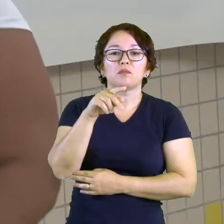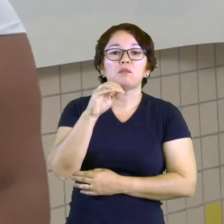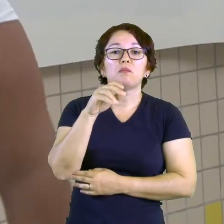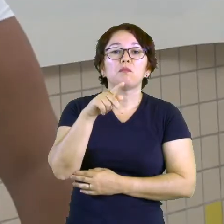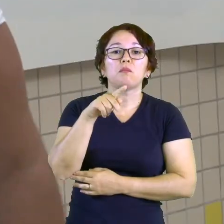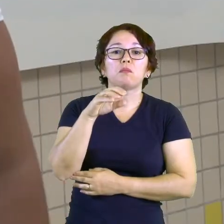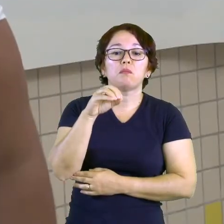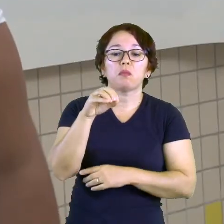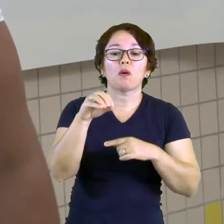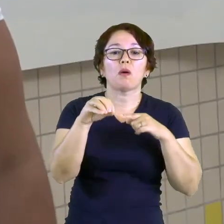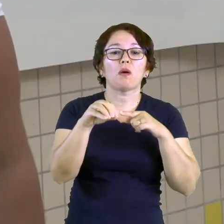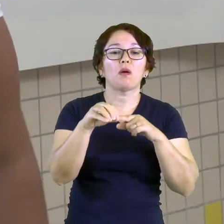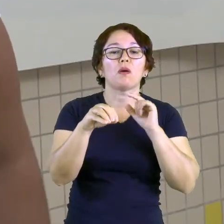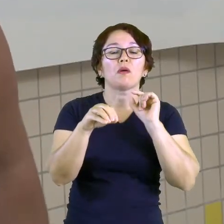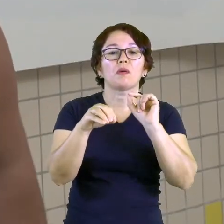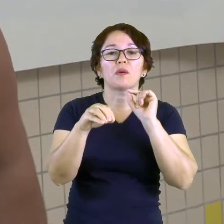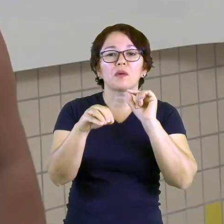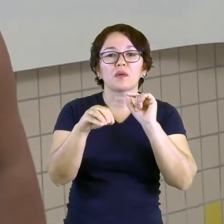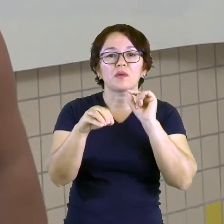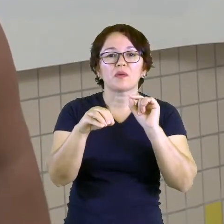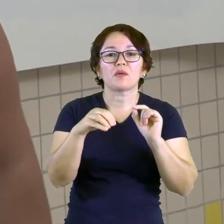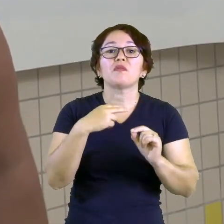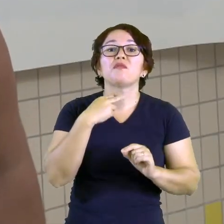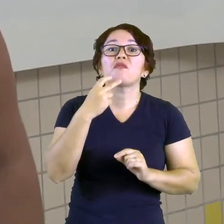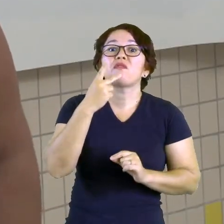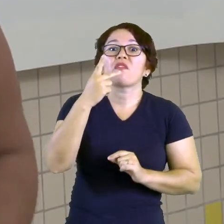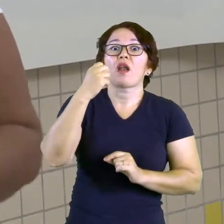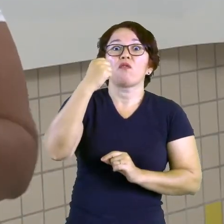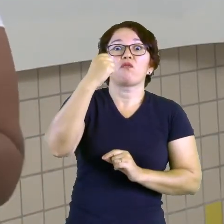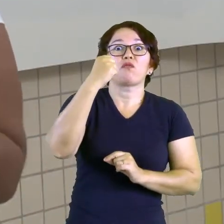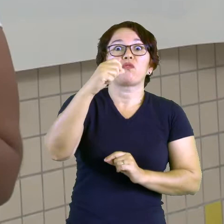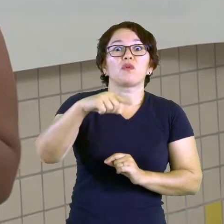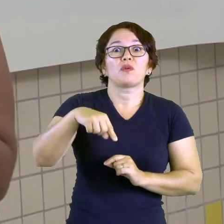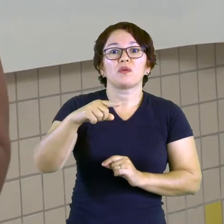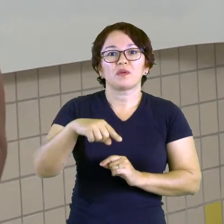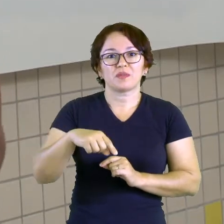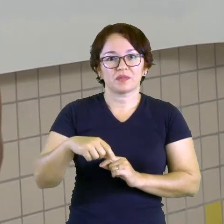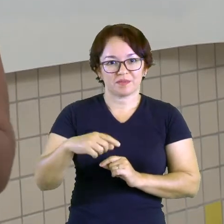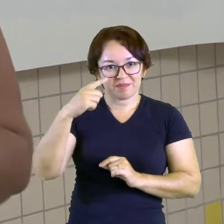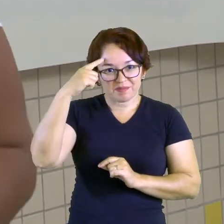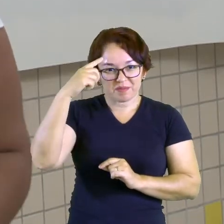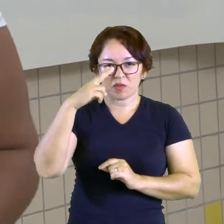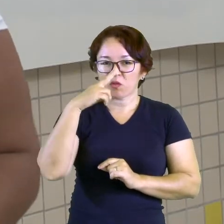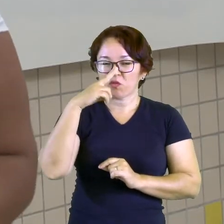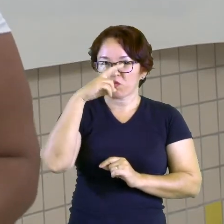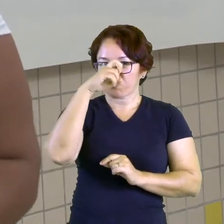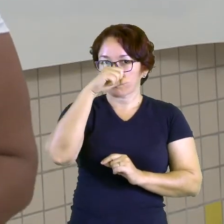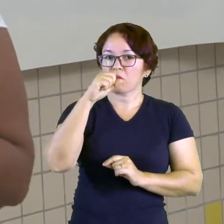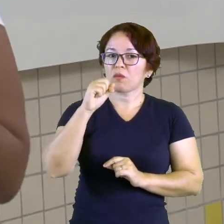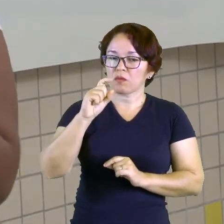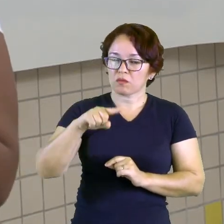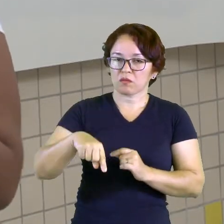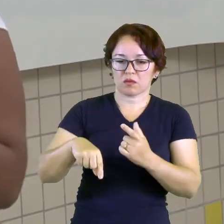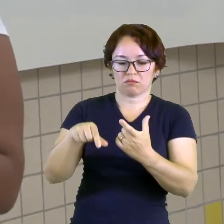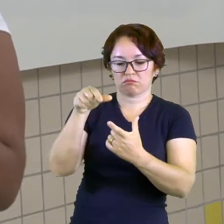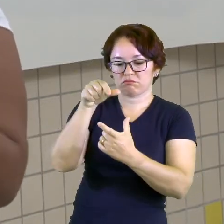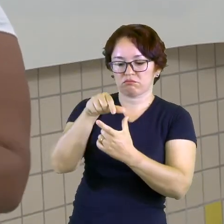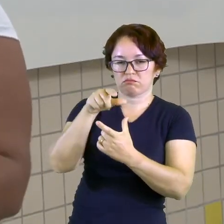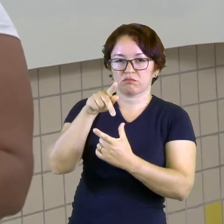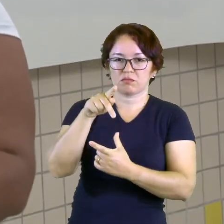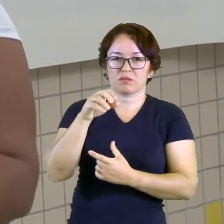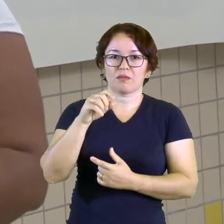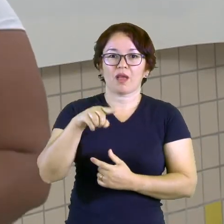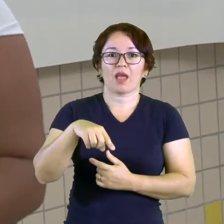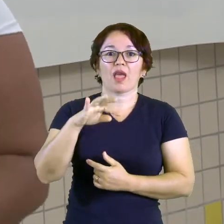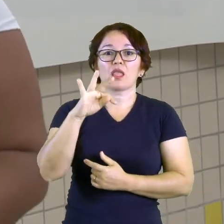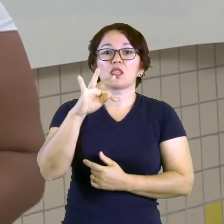Pipoca. A sílaba pó, eu ponho mais força para falar. Eu ponho mais intensidade nessa sílaba. E ela é a sílaba